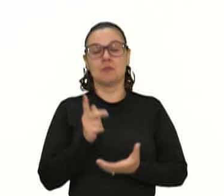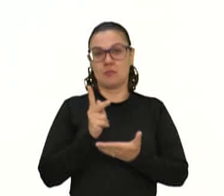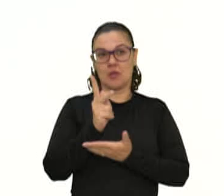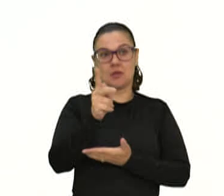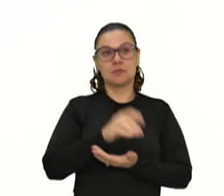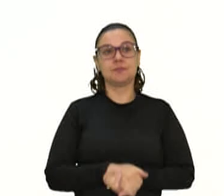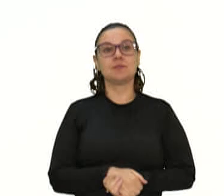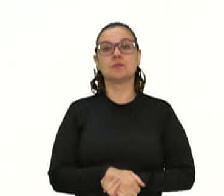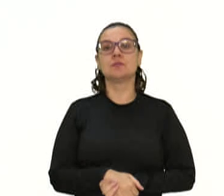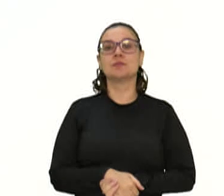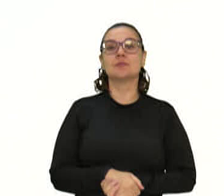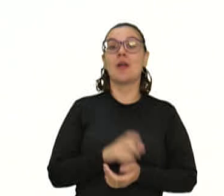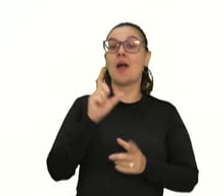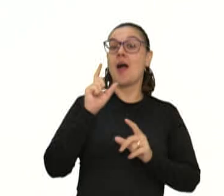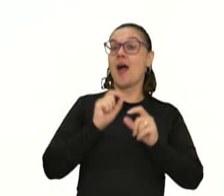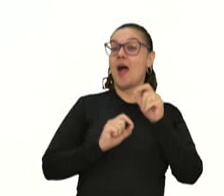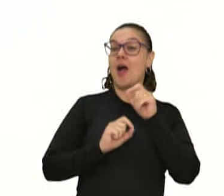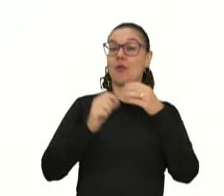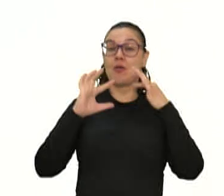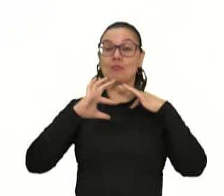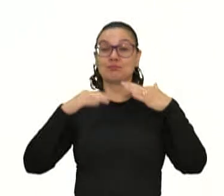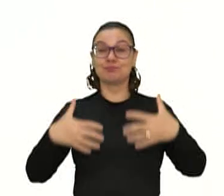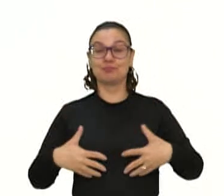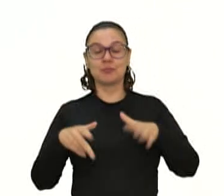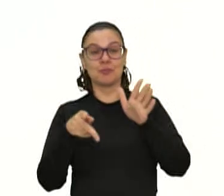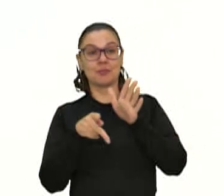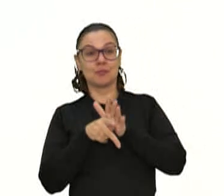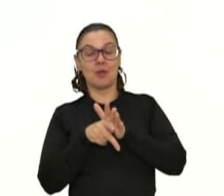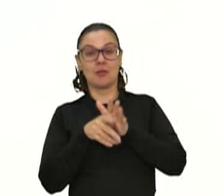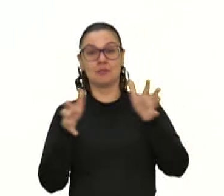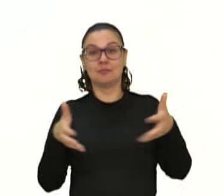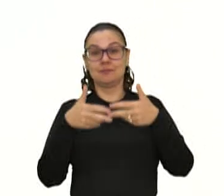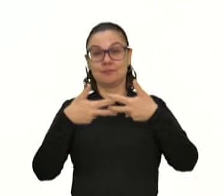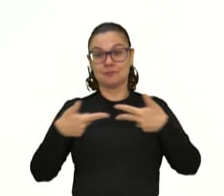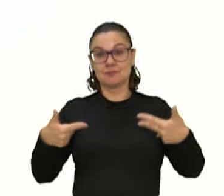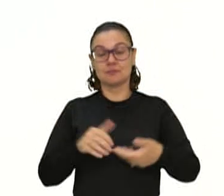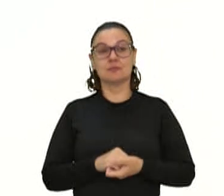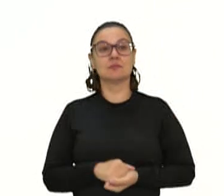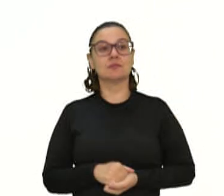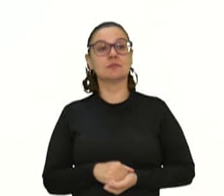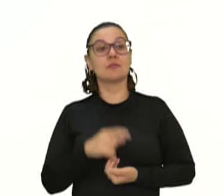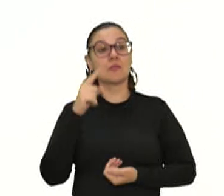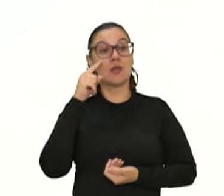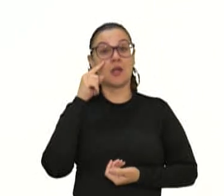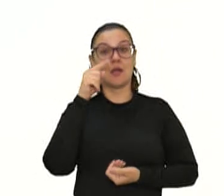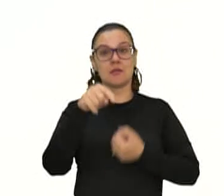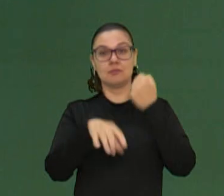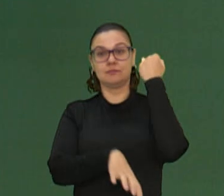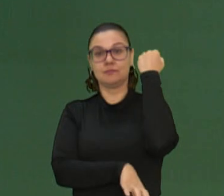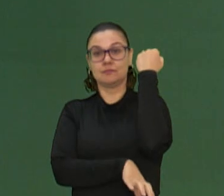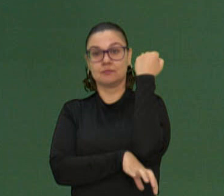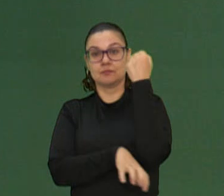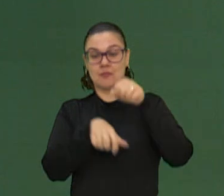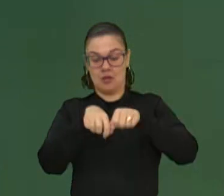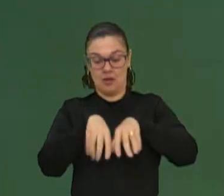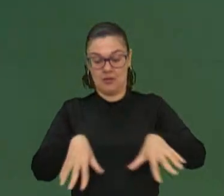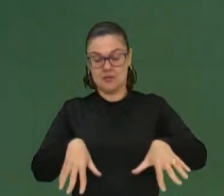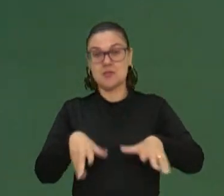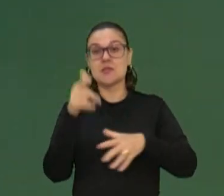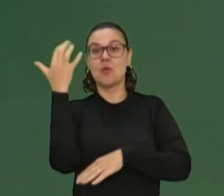Continuando, agora os órgãos vegetais. Que órgãos temos aqui? Raiz, como a